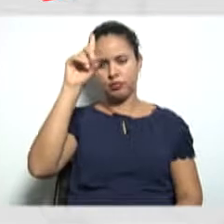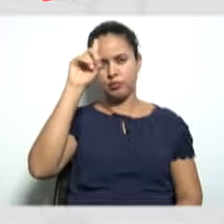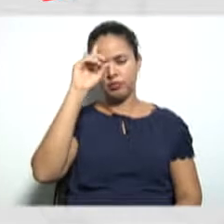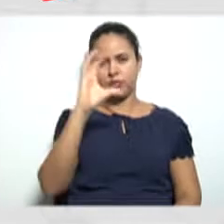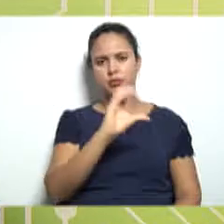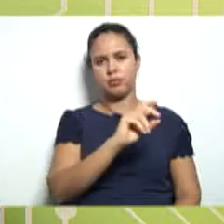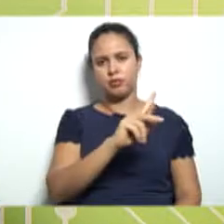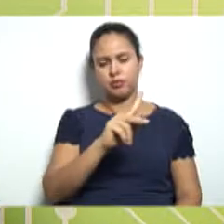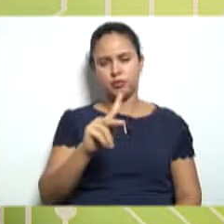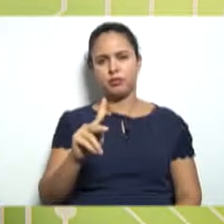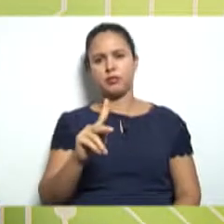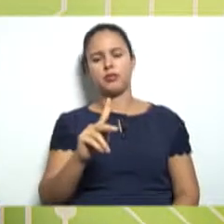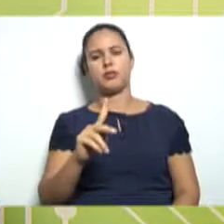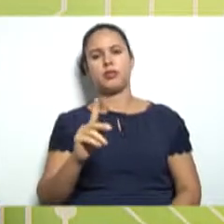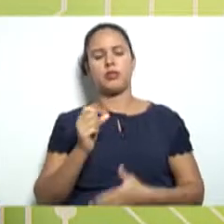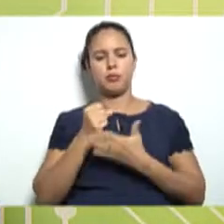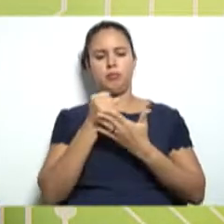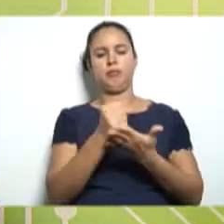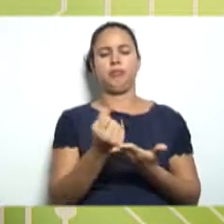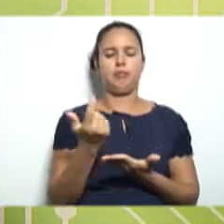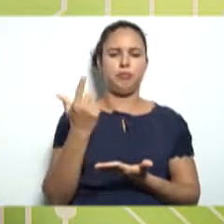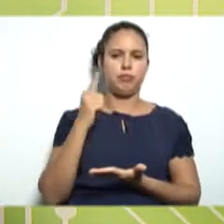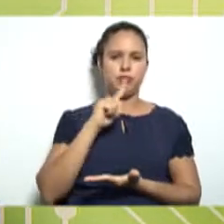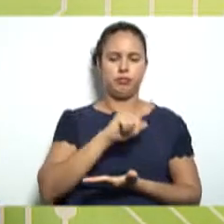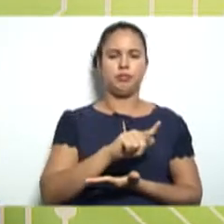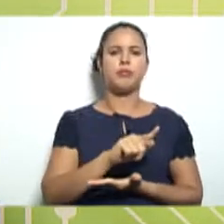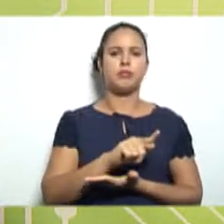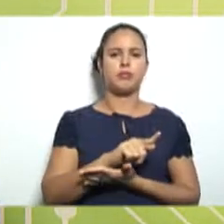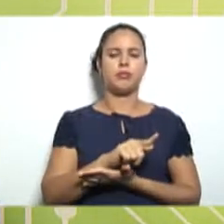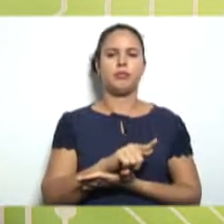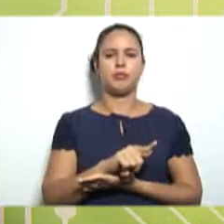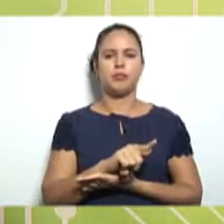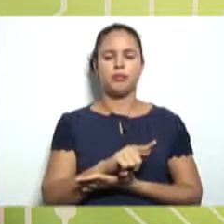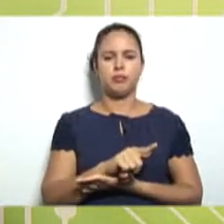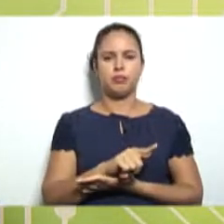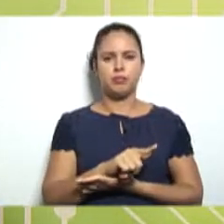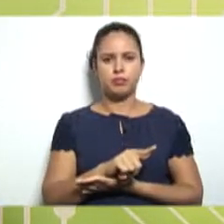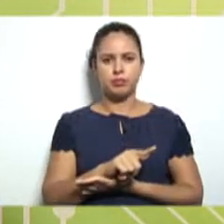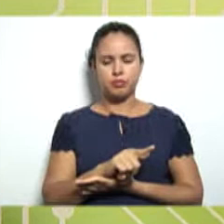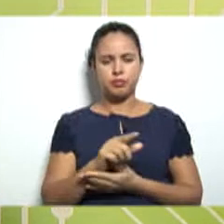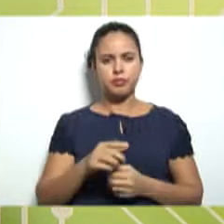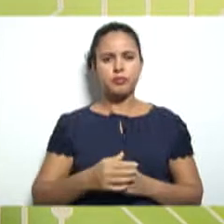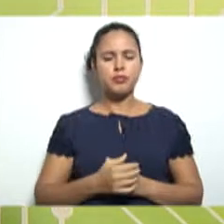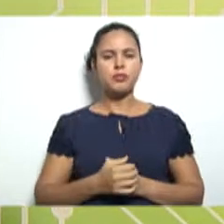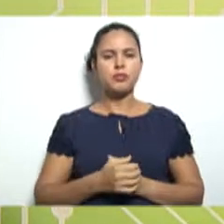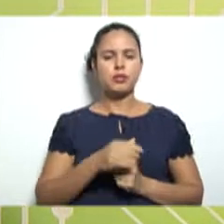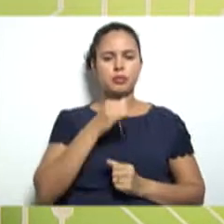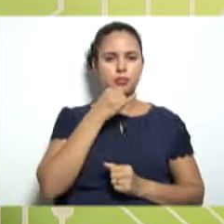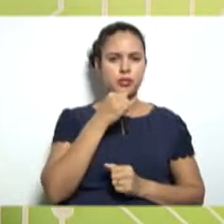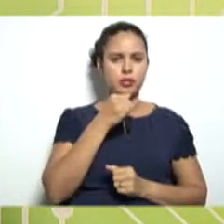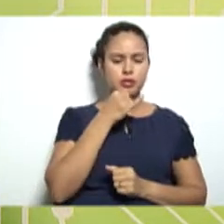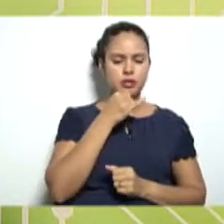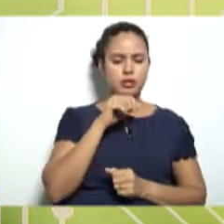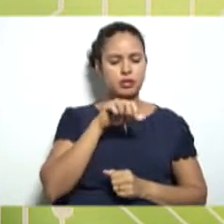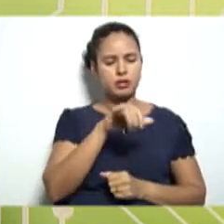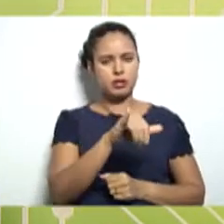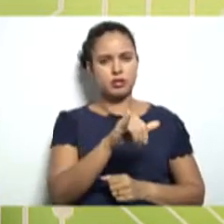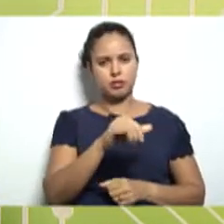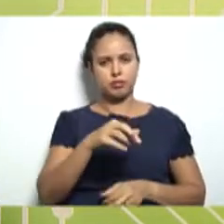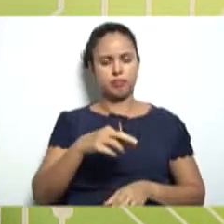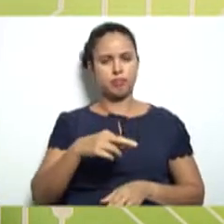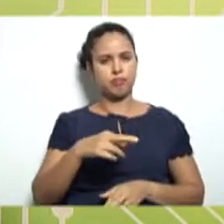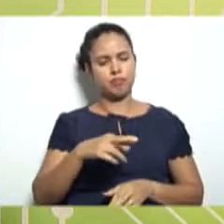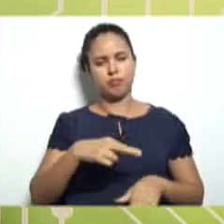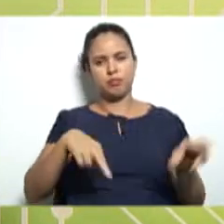fazer acontecer mesmo, colocar em prática aquelas decisões que foram tomadas em assembleia. Por exemplo, se foi decidido que ia ser